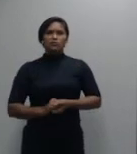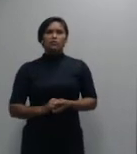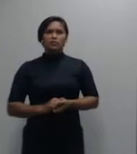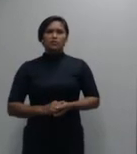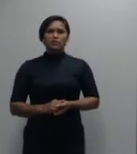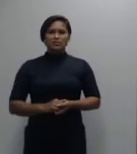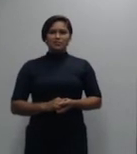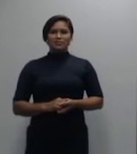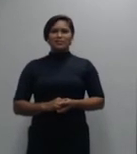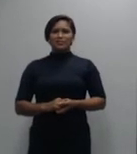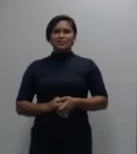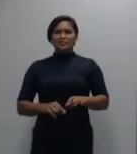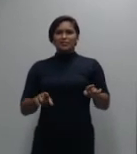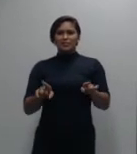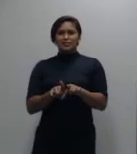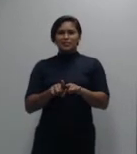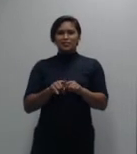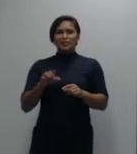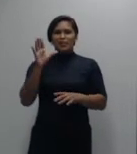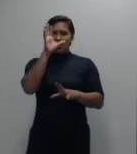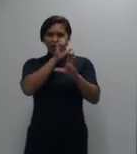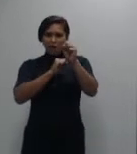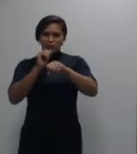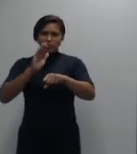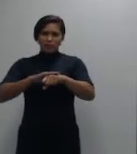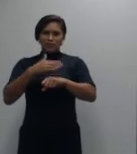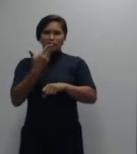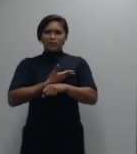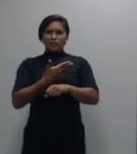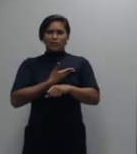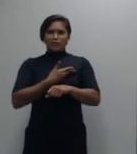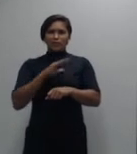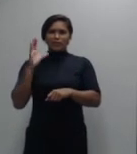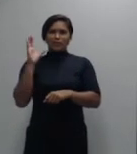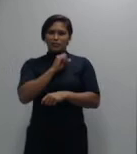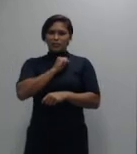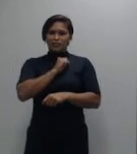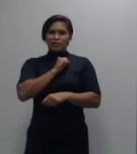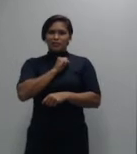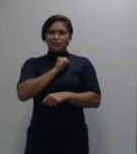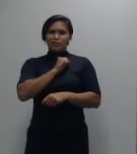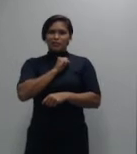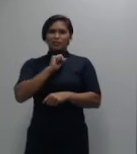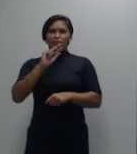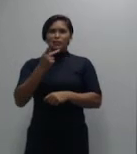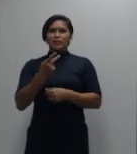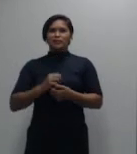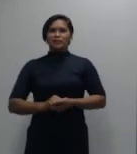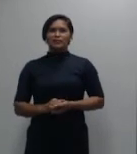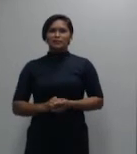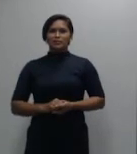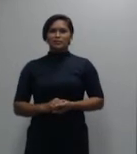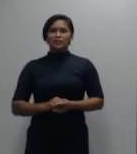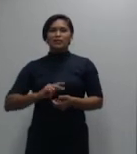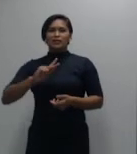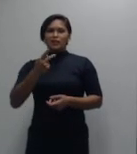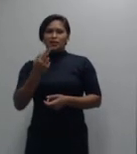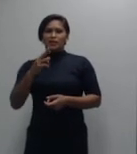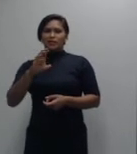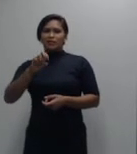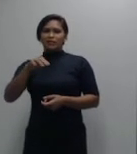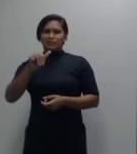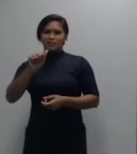eu aprendo cada dia com os colegas decidiram dar mais rápido né A minha Isto é Benjamin